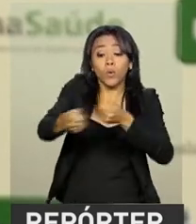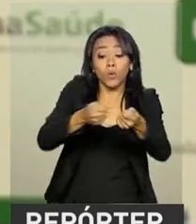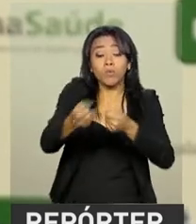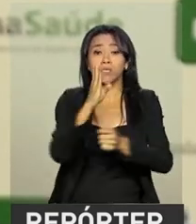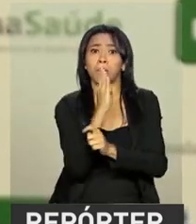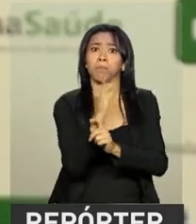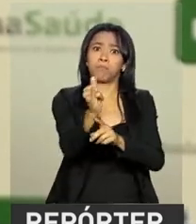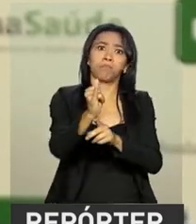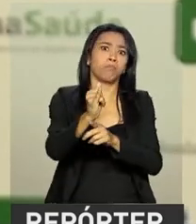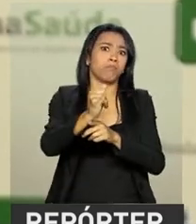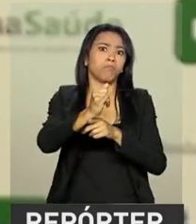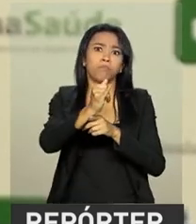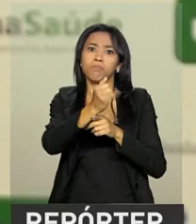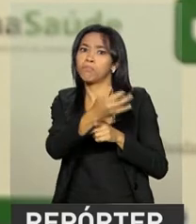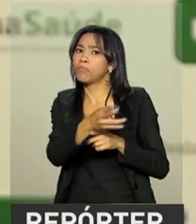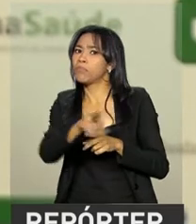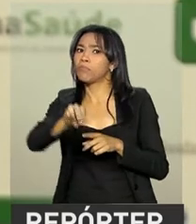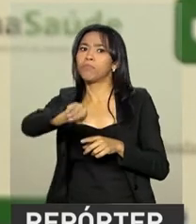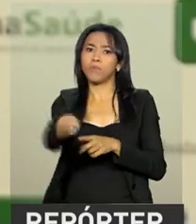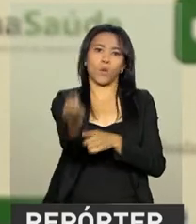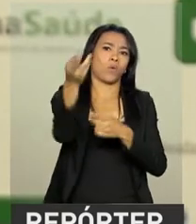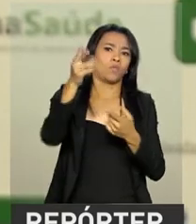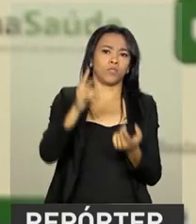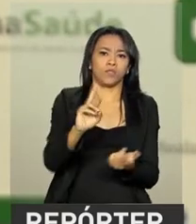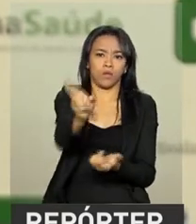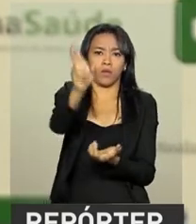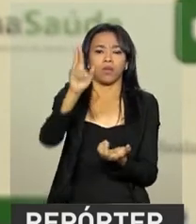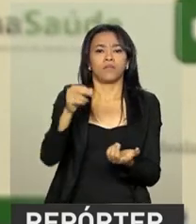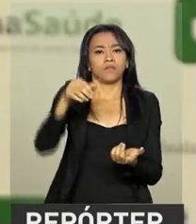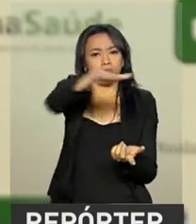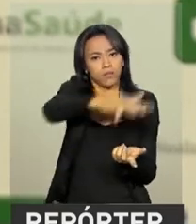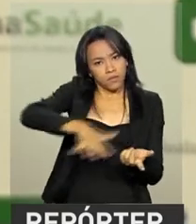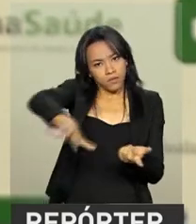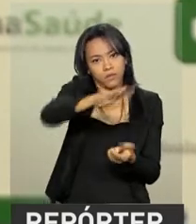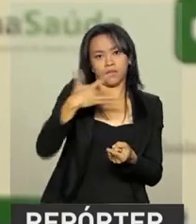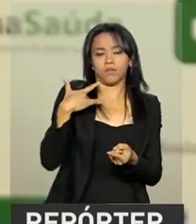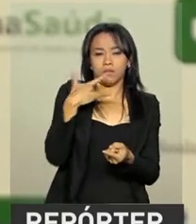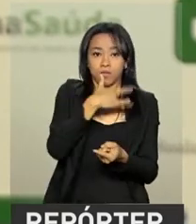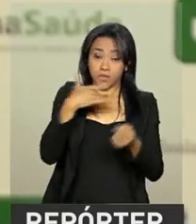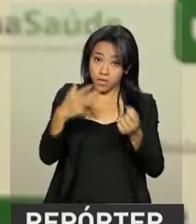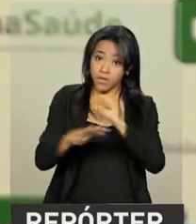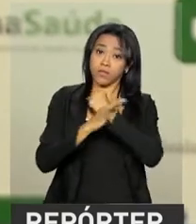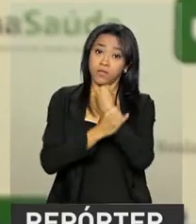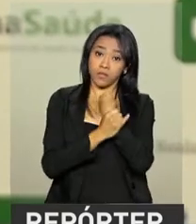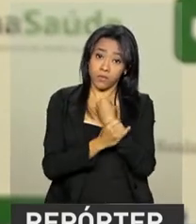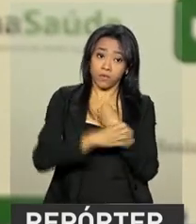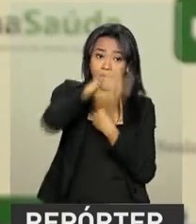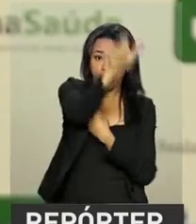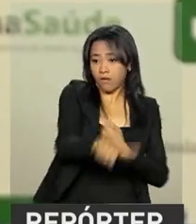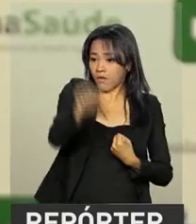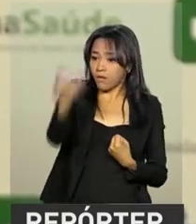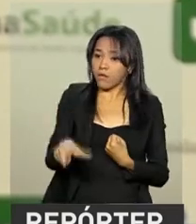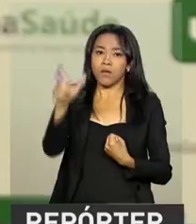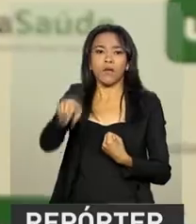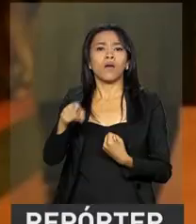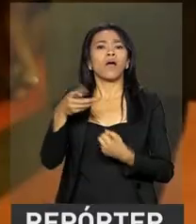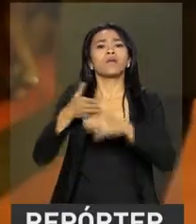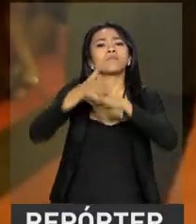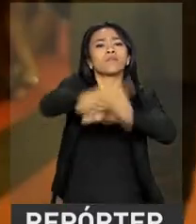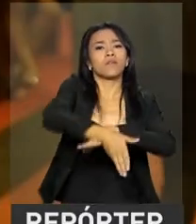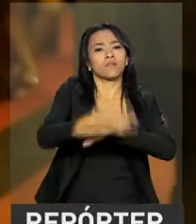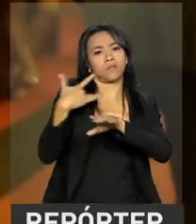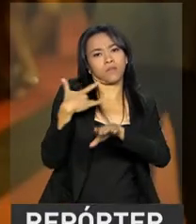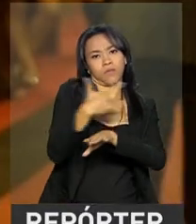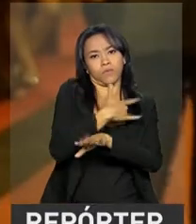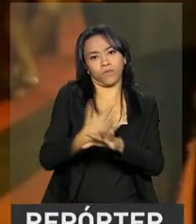no sistema de saúde e portanto da garantia também os cidadãos de mais acesso à saúde para todos